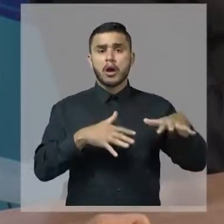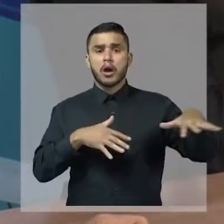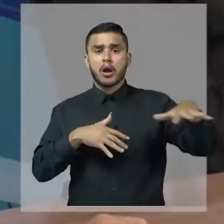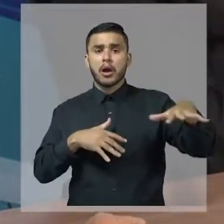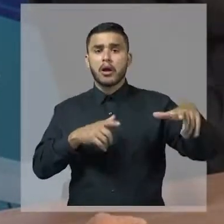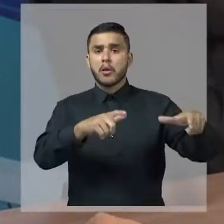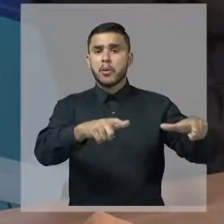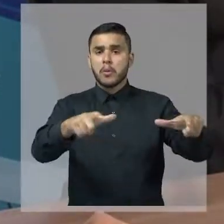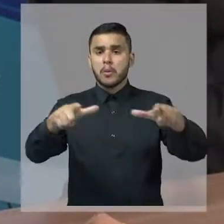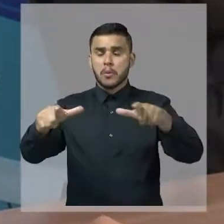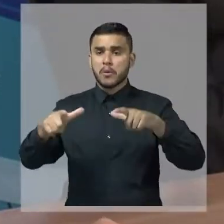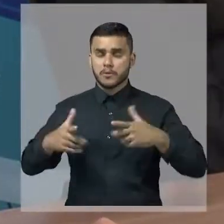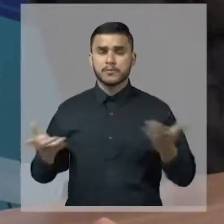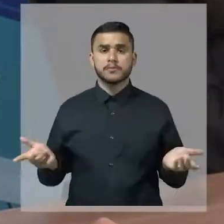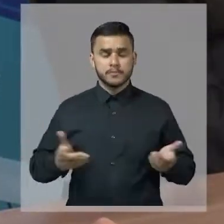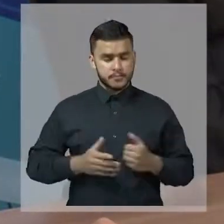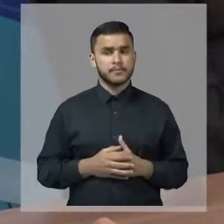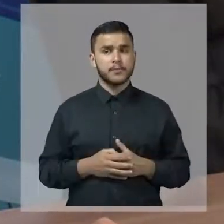Enfim,